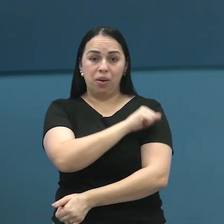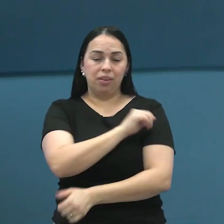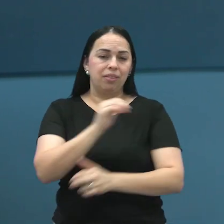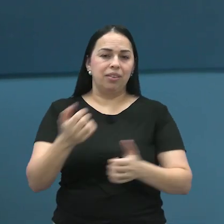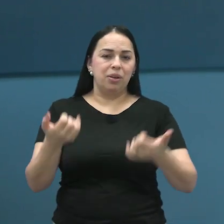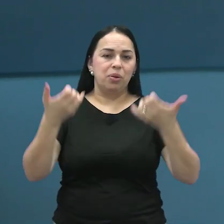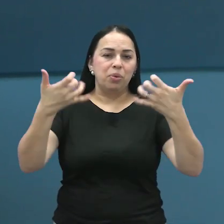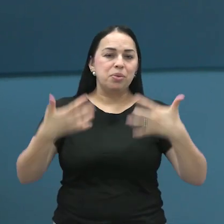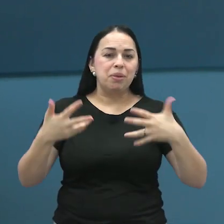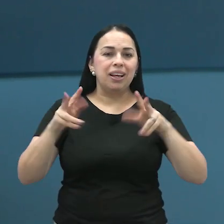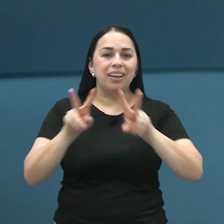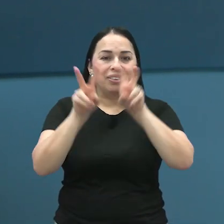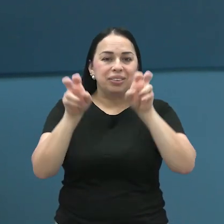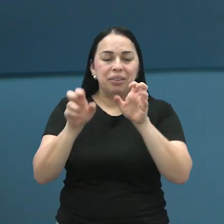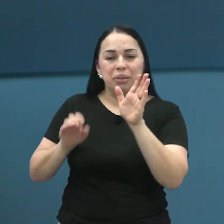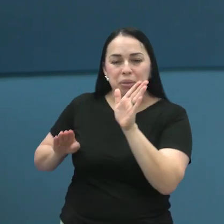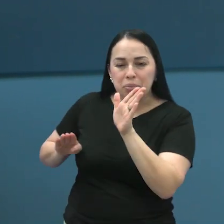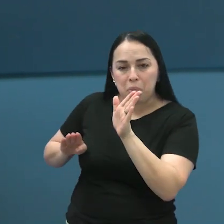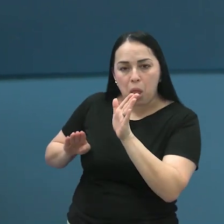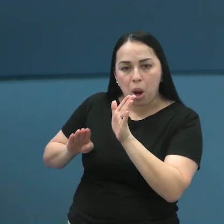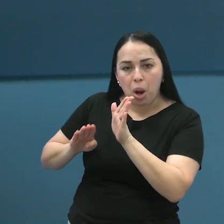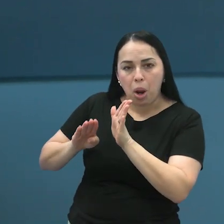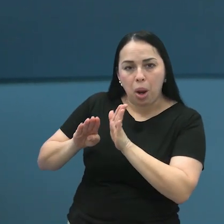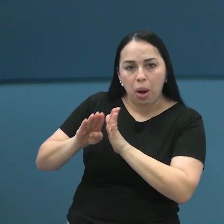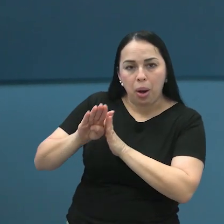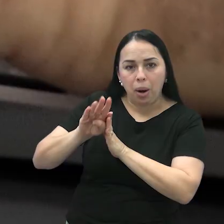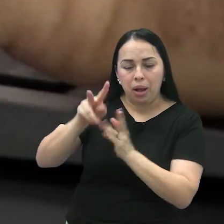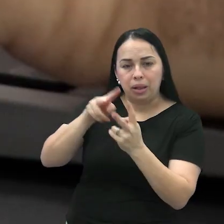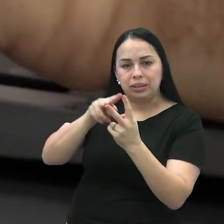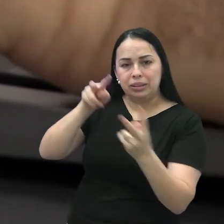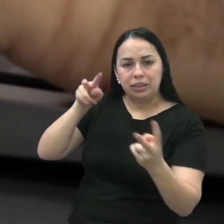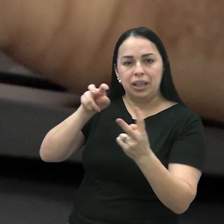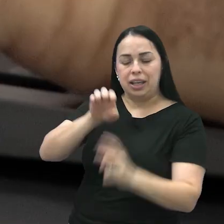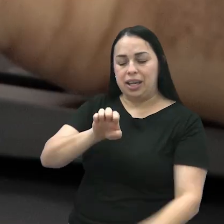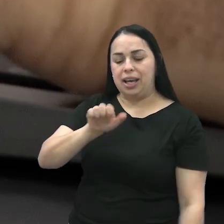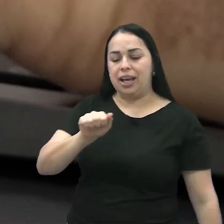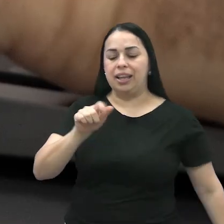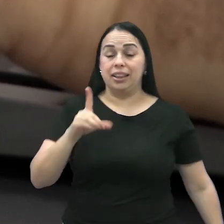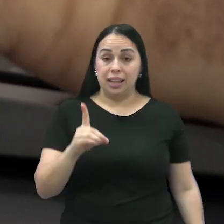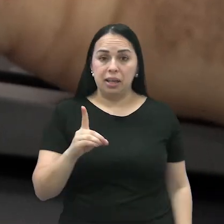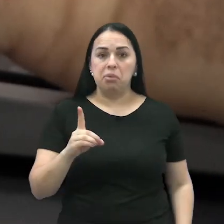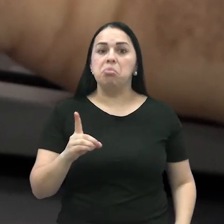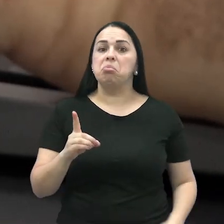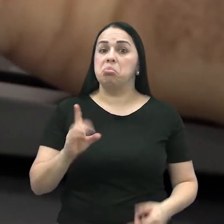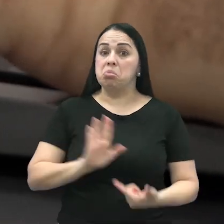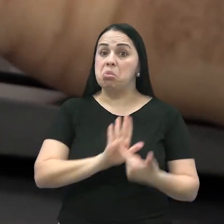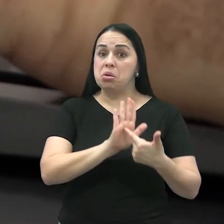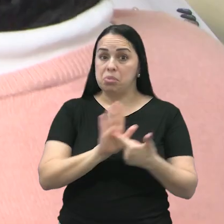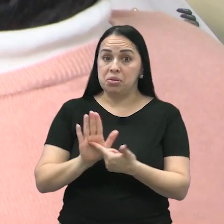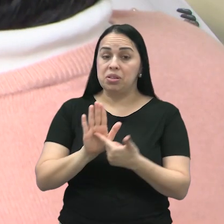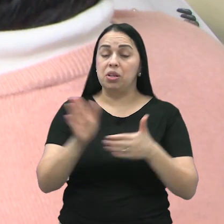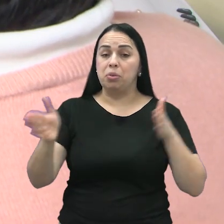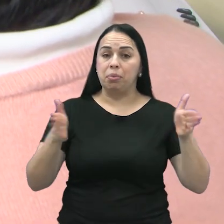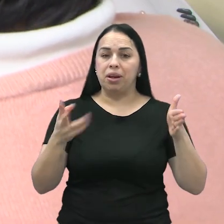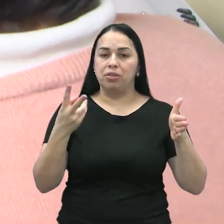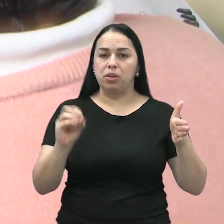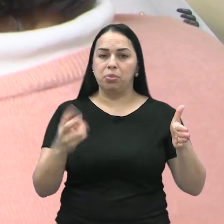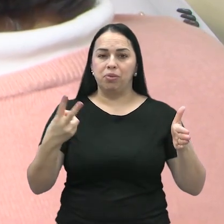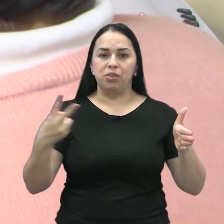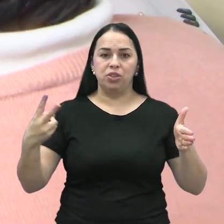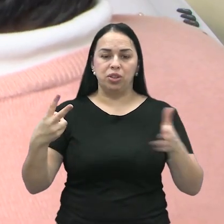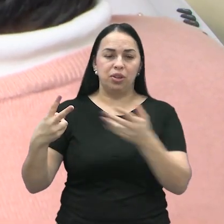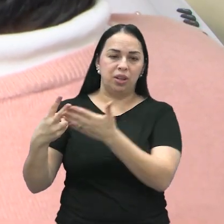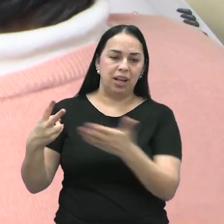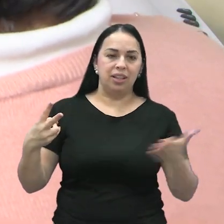que só cresce quando o assunto é ensino à distância. O estudo Mapa do Ensino Superior mostra que